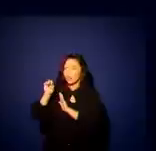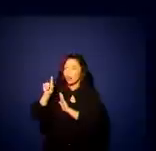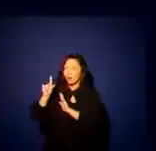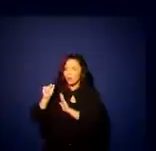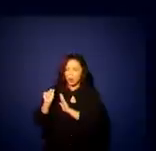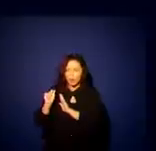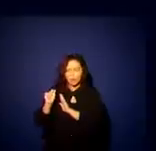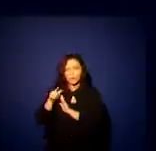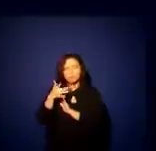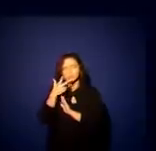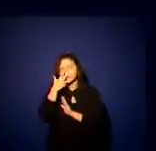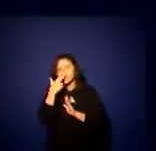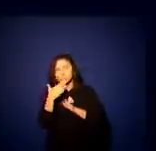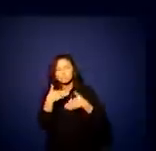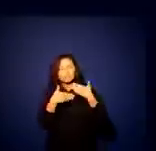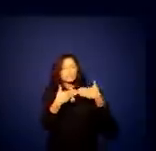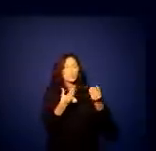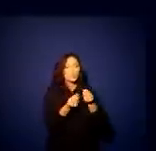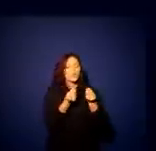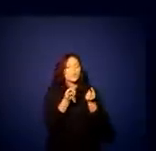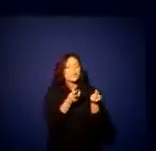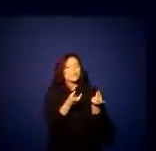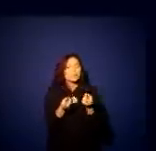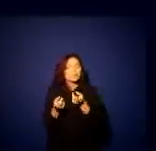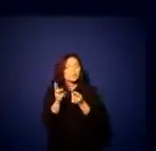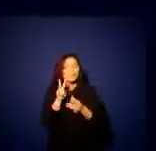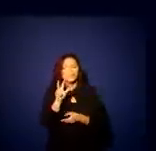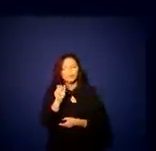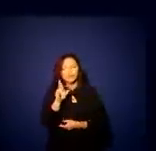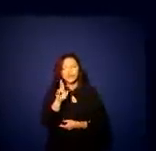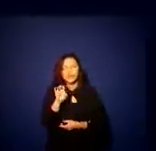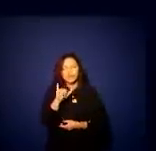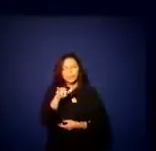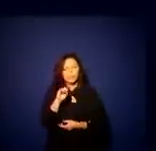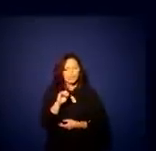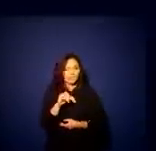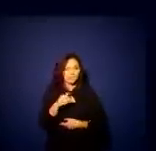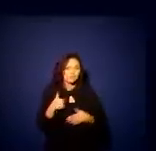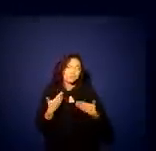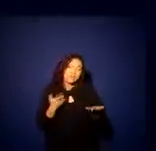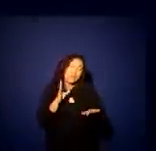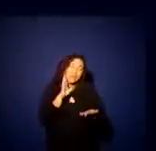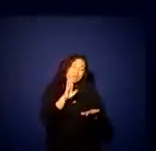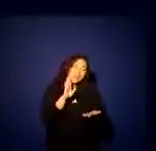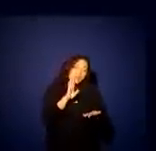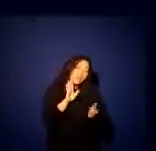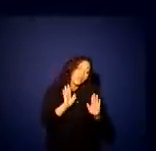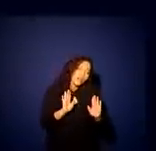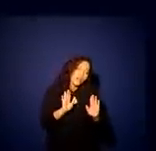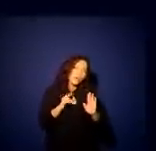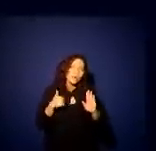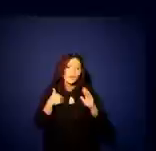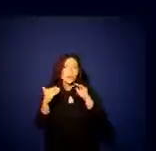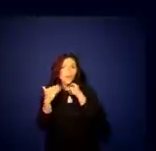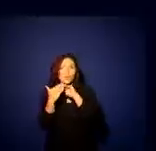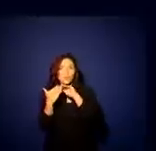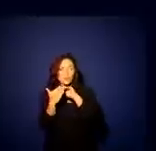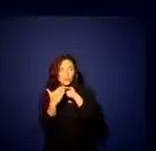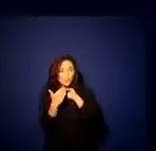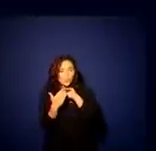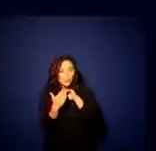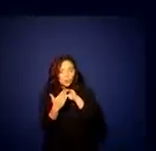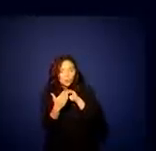o setor de varejo hoje não aqui até eu concordo bastante